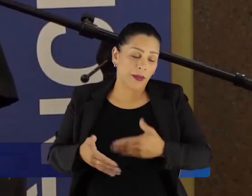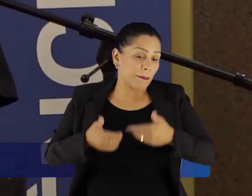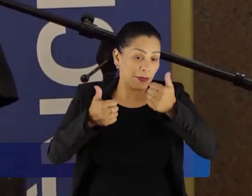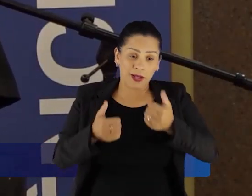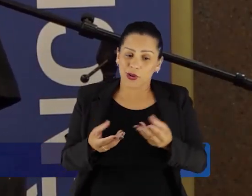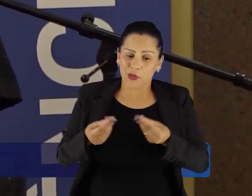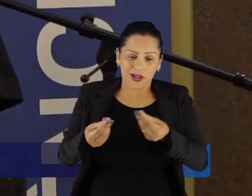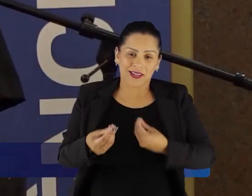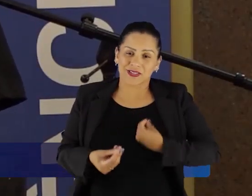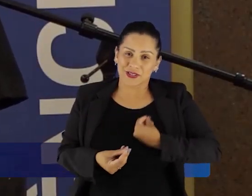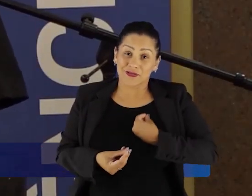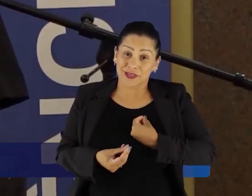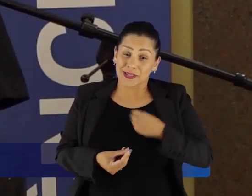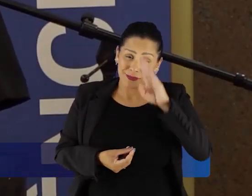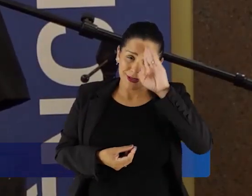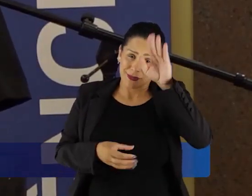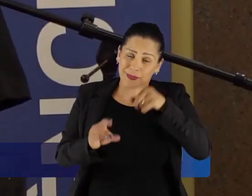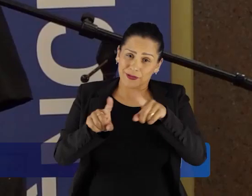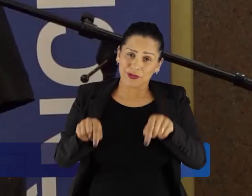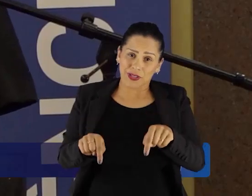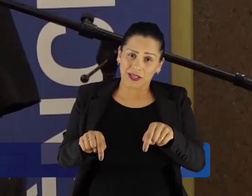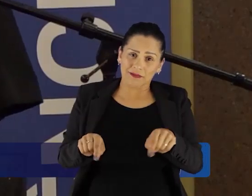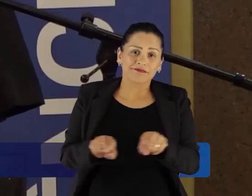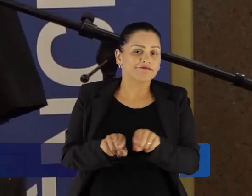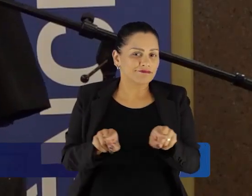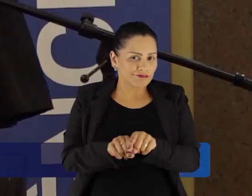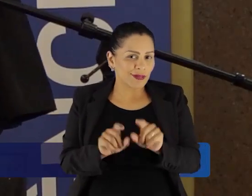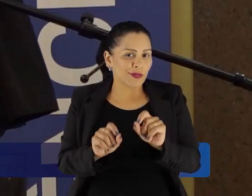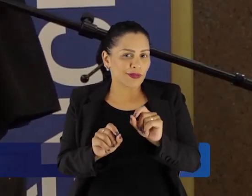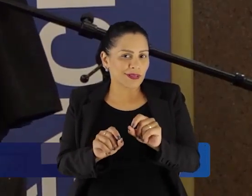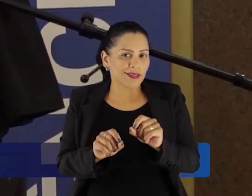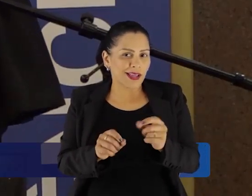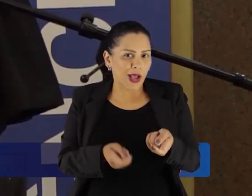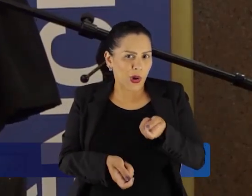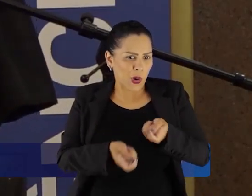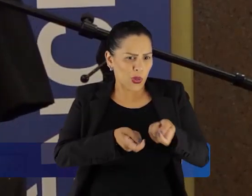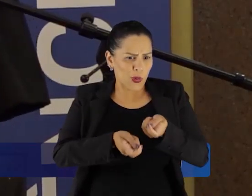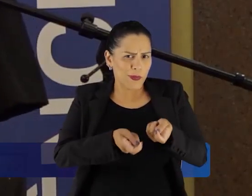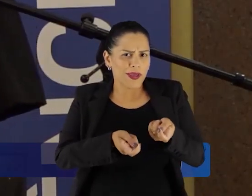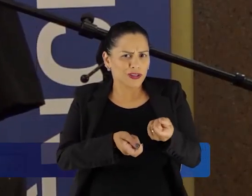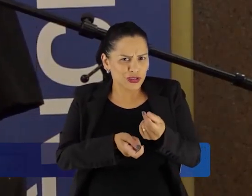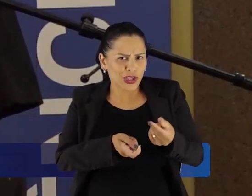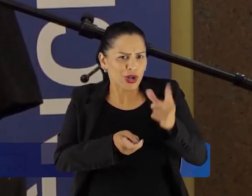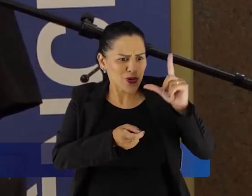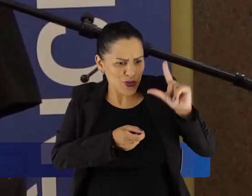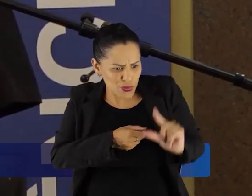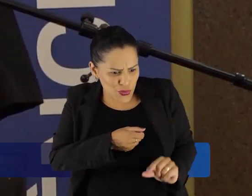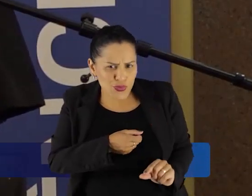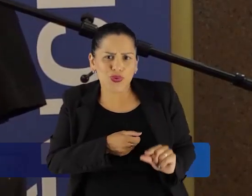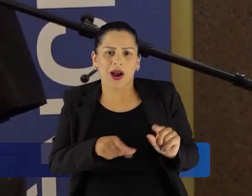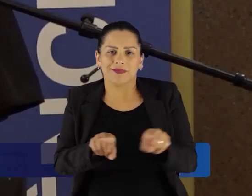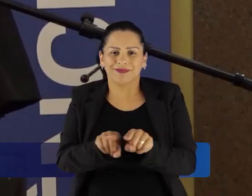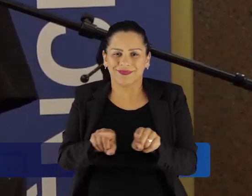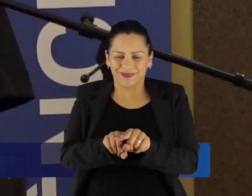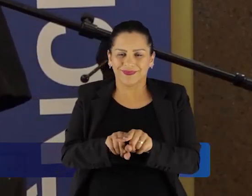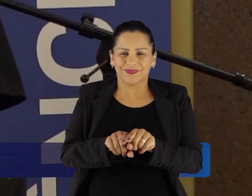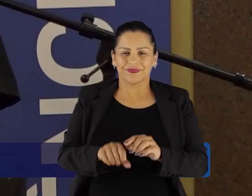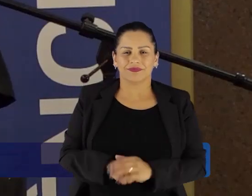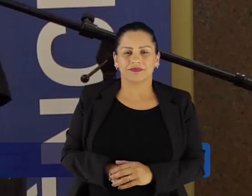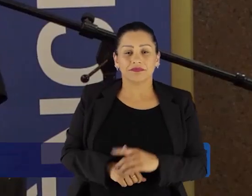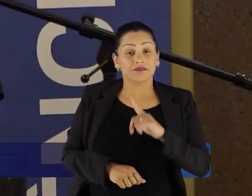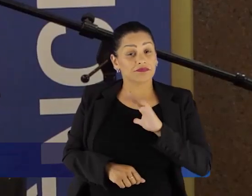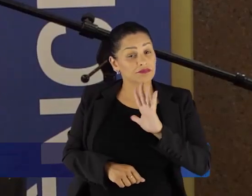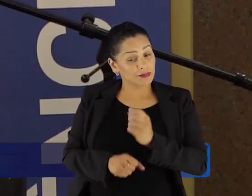de vida sobretudo aos nossos funcionários além de trazer grande economia ao próprio tribunal e nos anos futuros